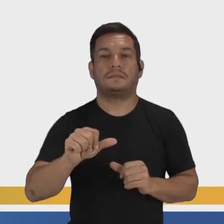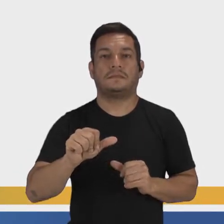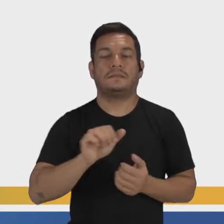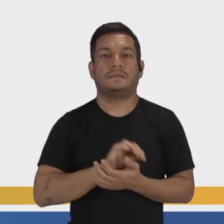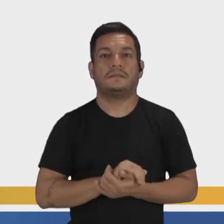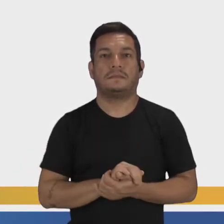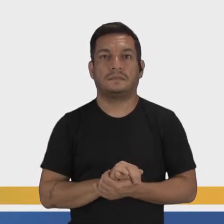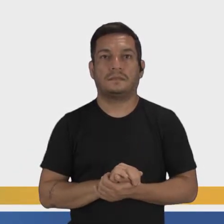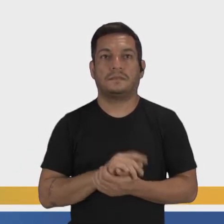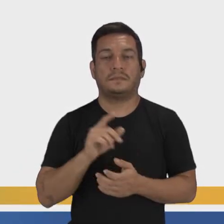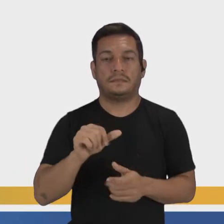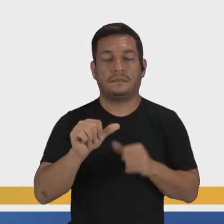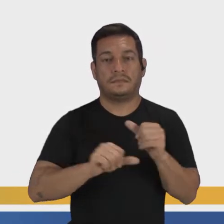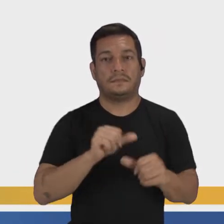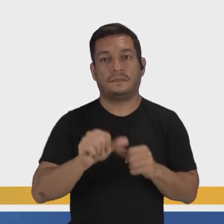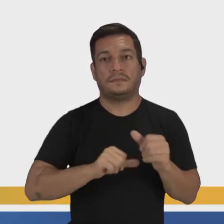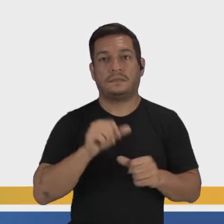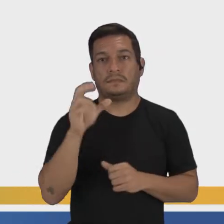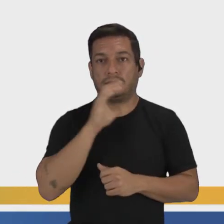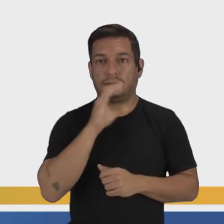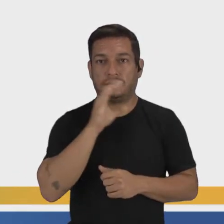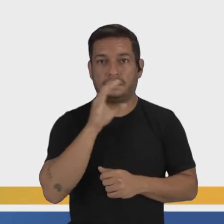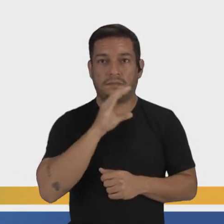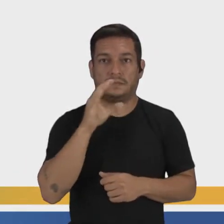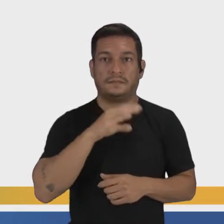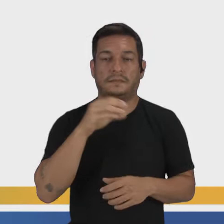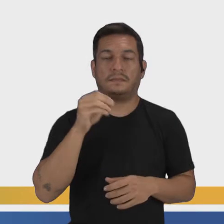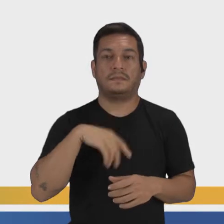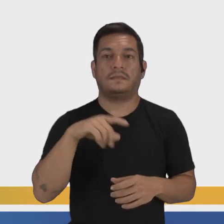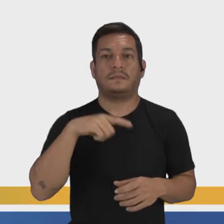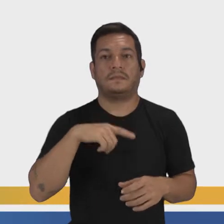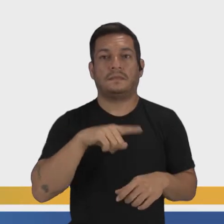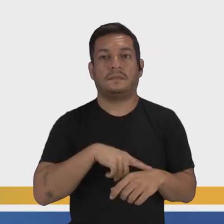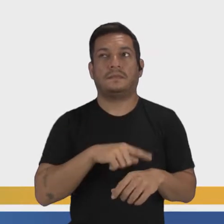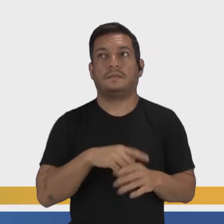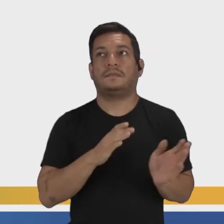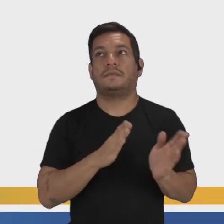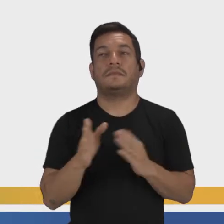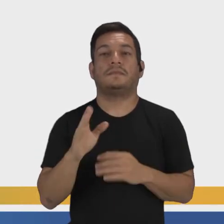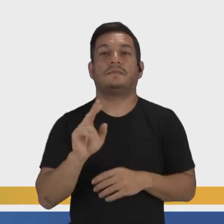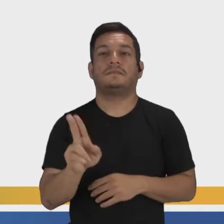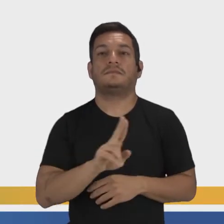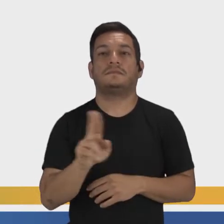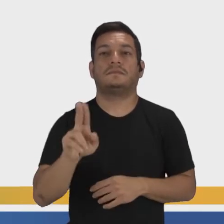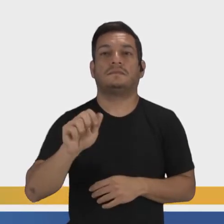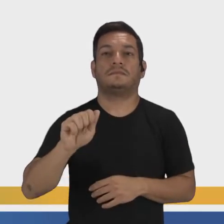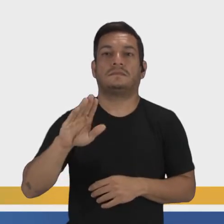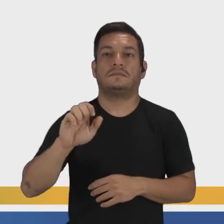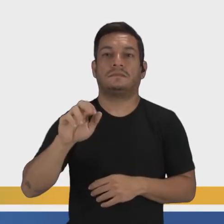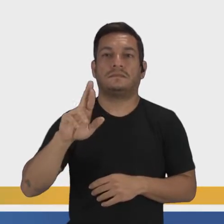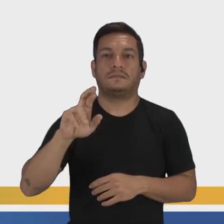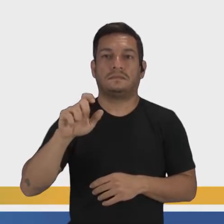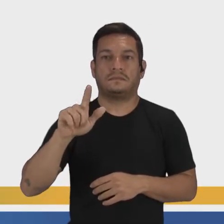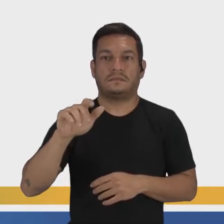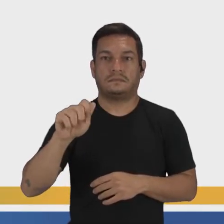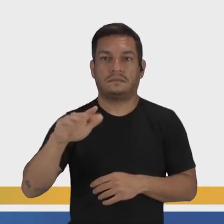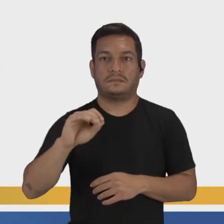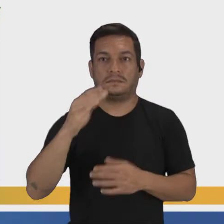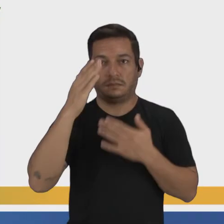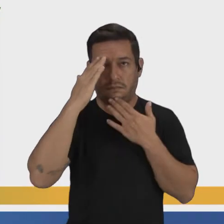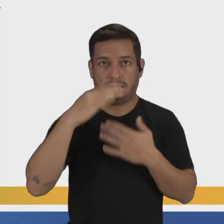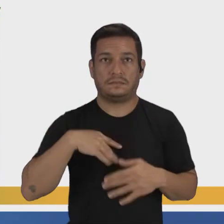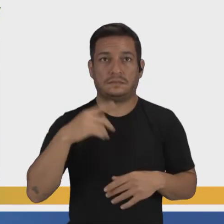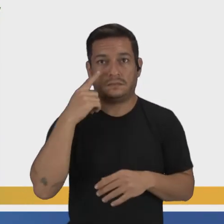variação. E essa variação de velocidade dentro de um intervalo de tempo é o que nós chamamos de aceleração do corpo.